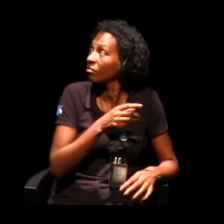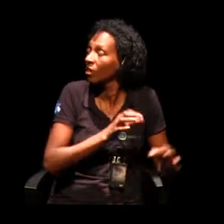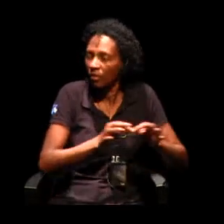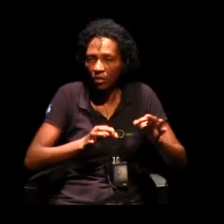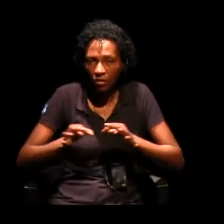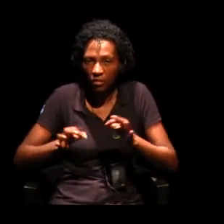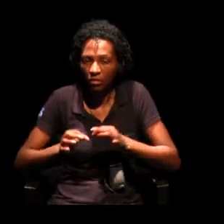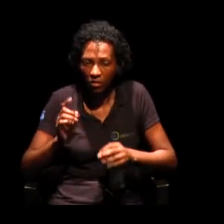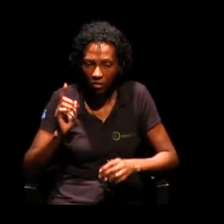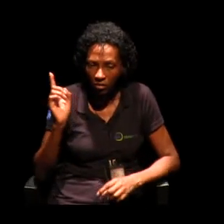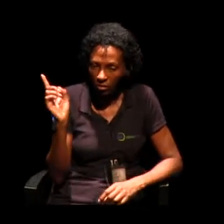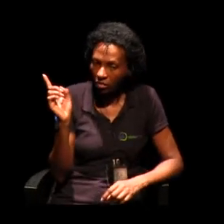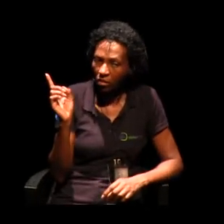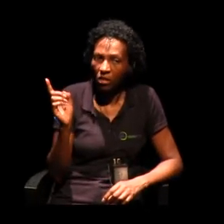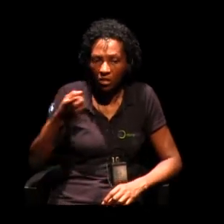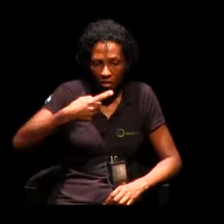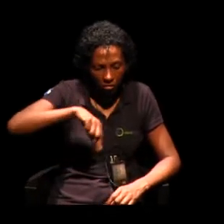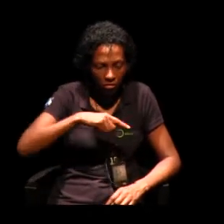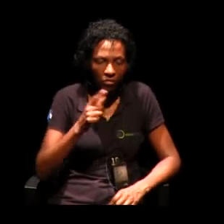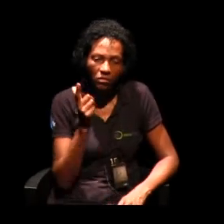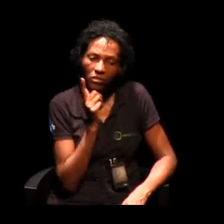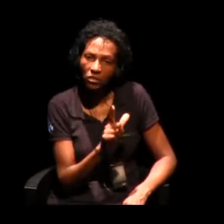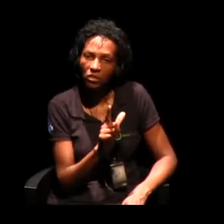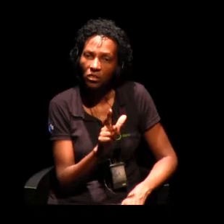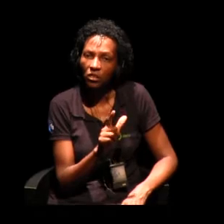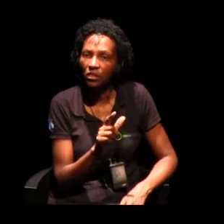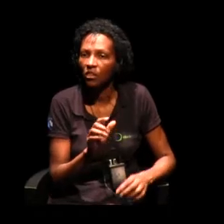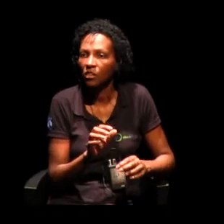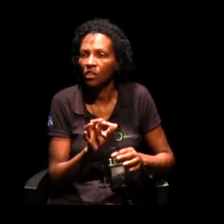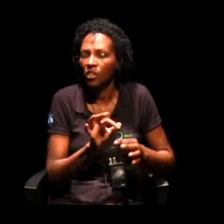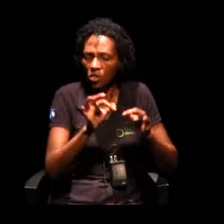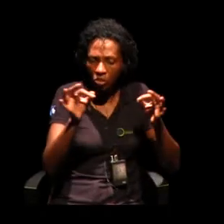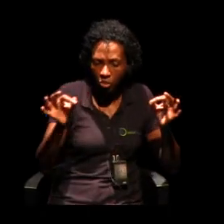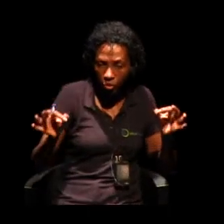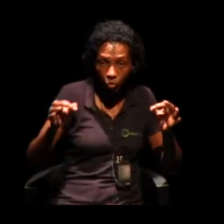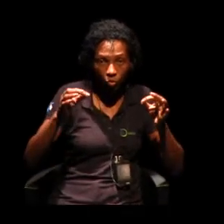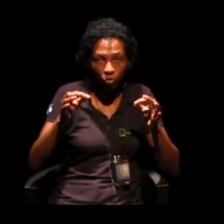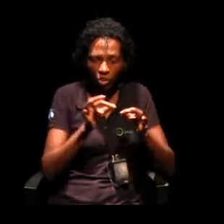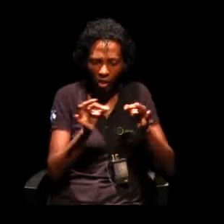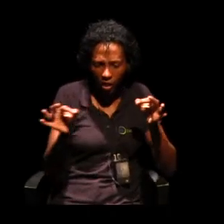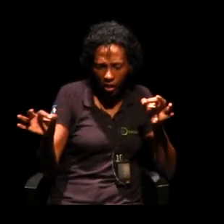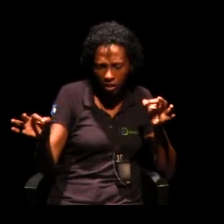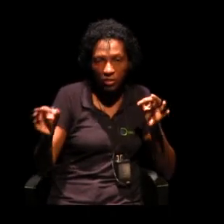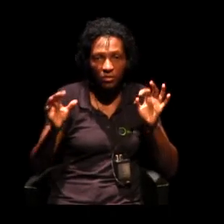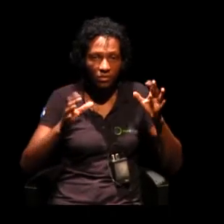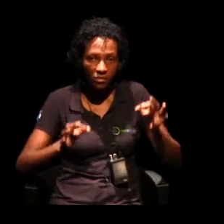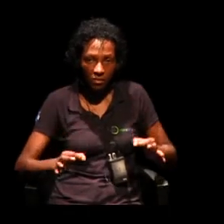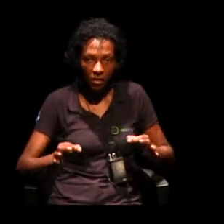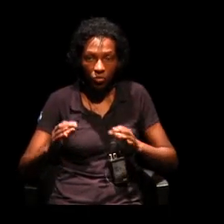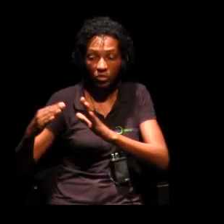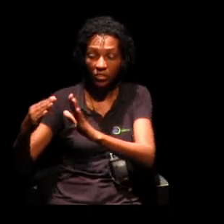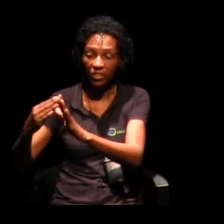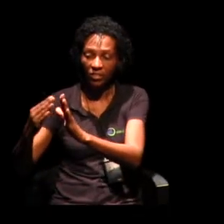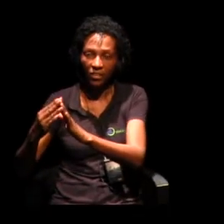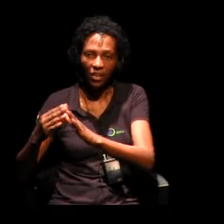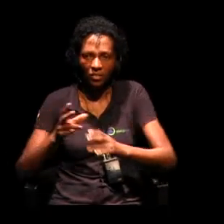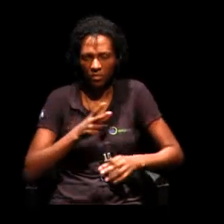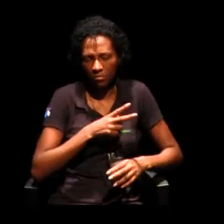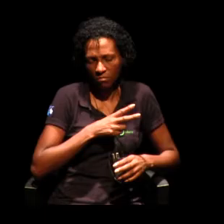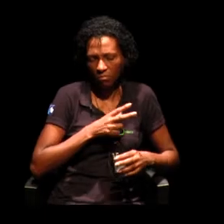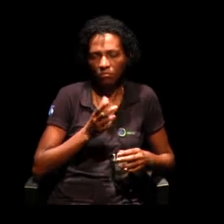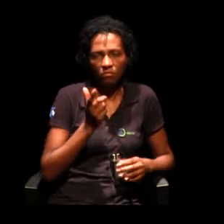tempo fazendo essa passagem para que pudéssemos estar distantes o suficiente das casas e